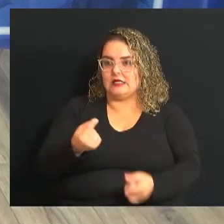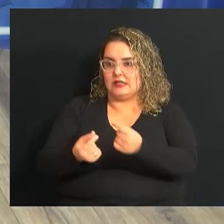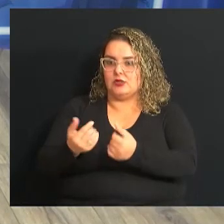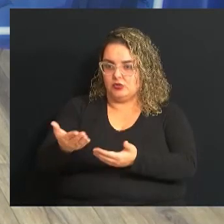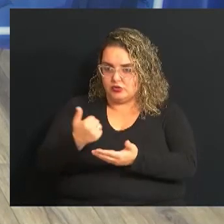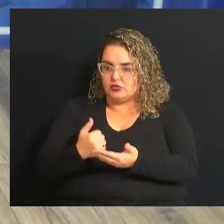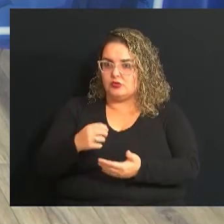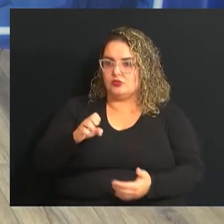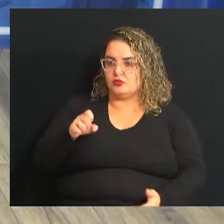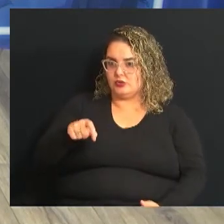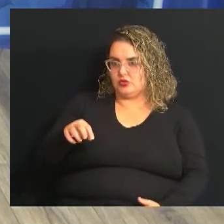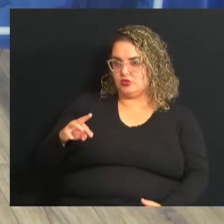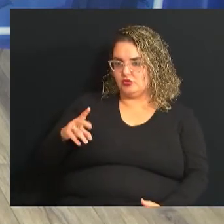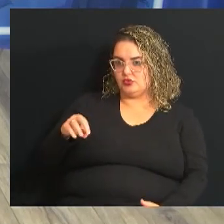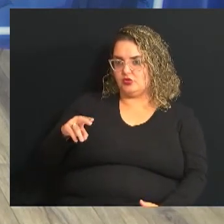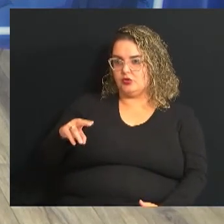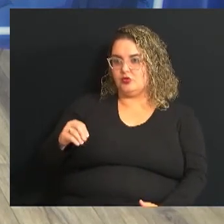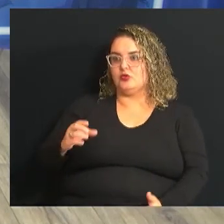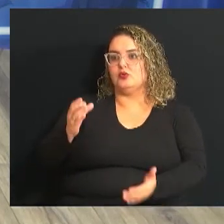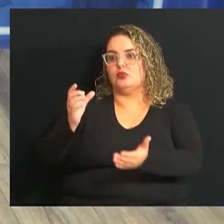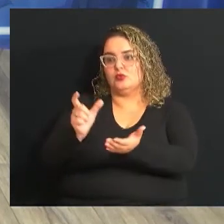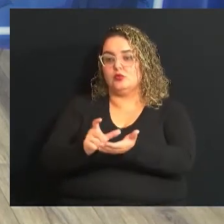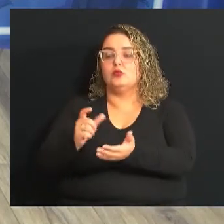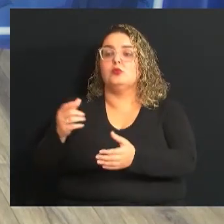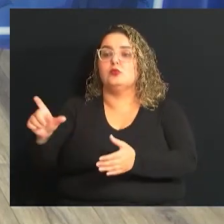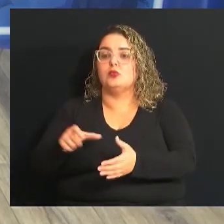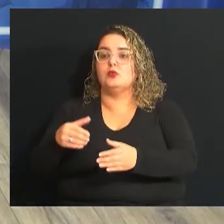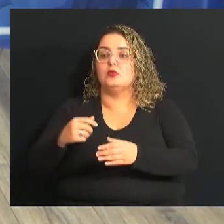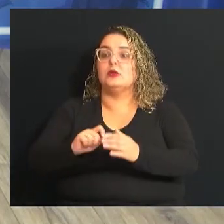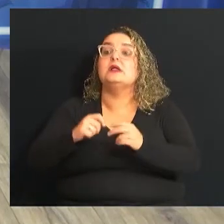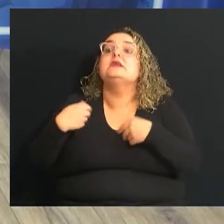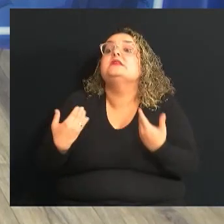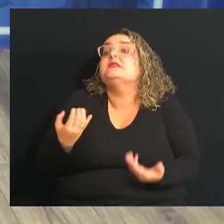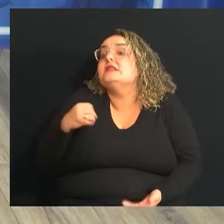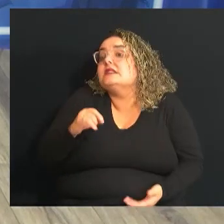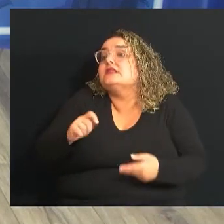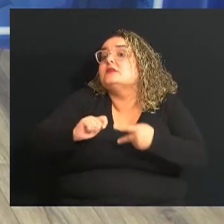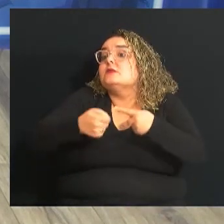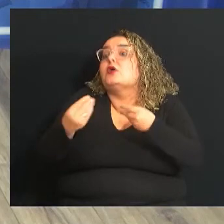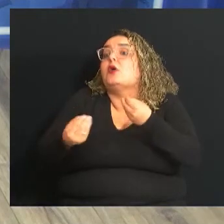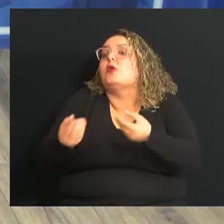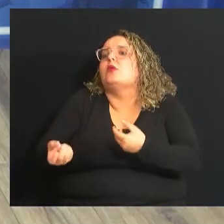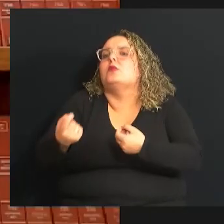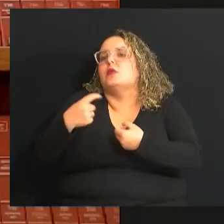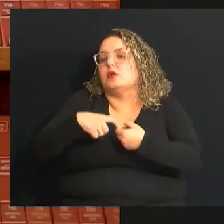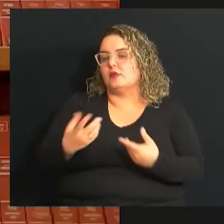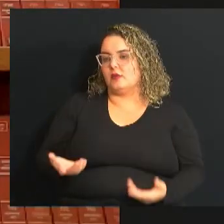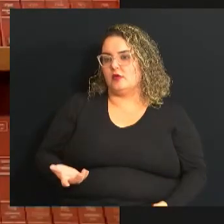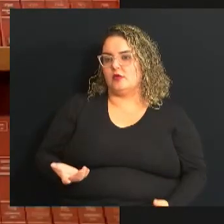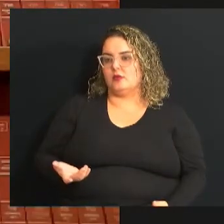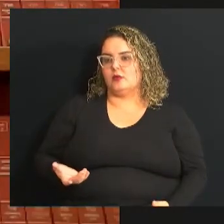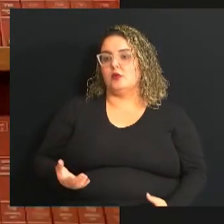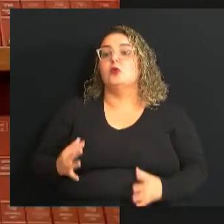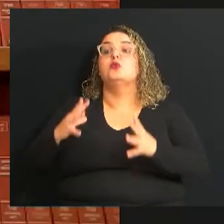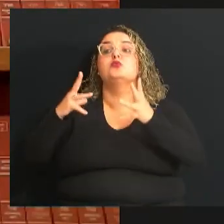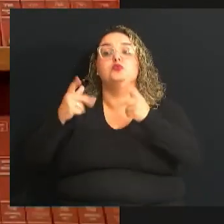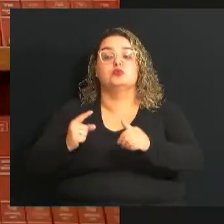Facebook e no YouTube da TV Câmara Campinas. E lembrar mais uma vez que a sua participação é sempre muito importante, não